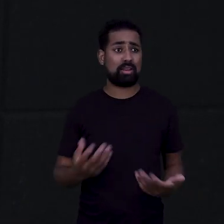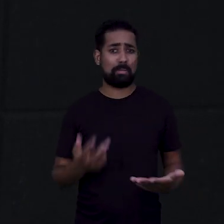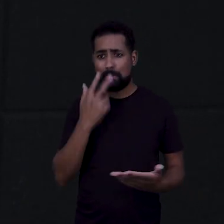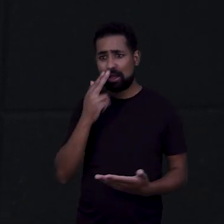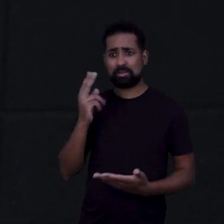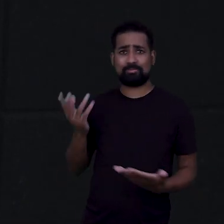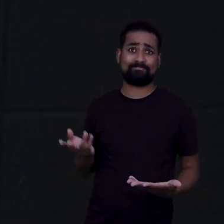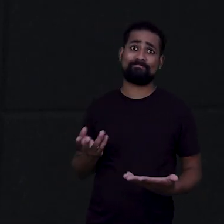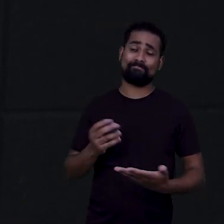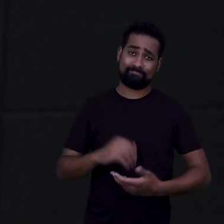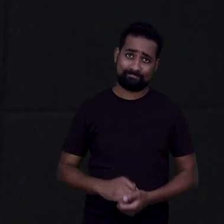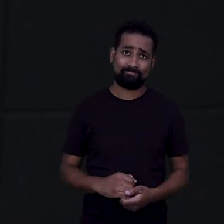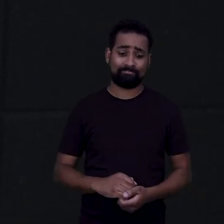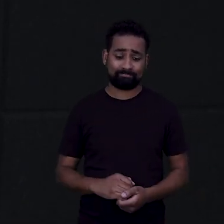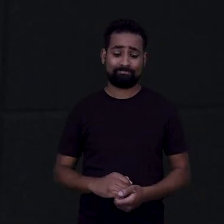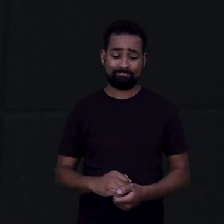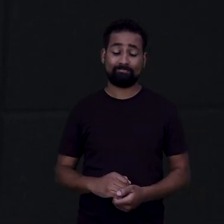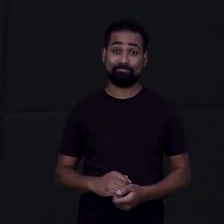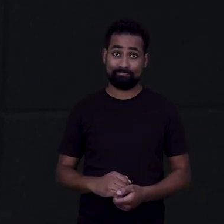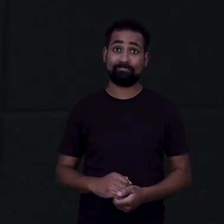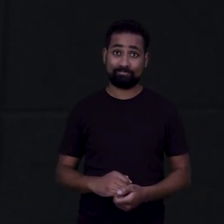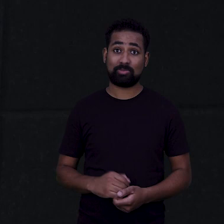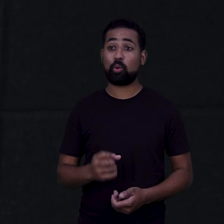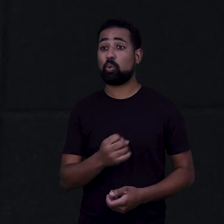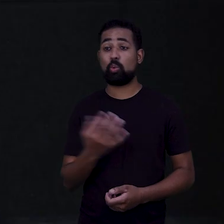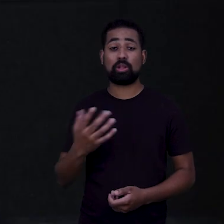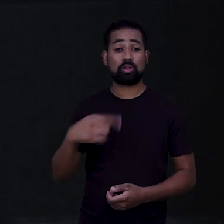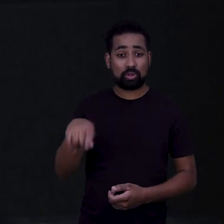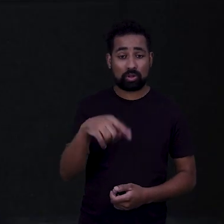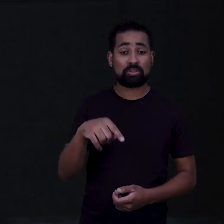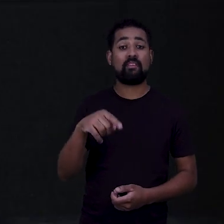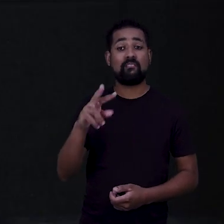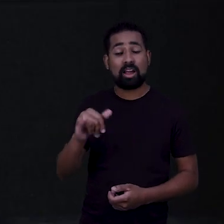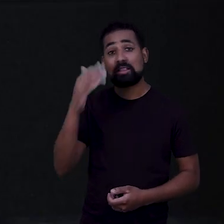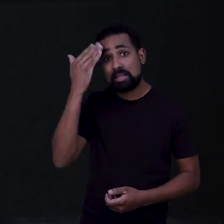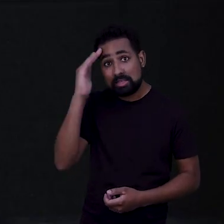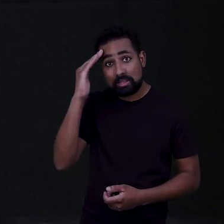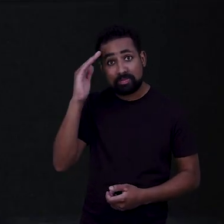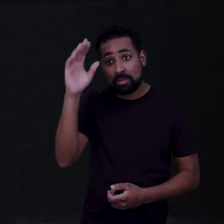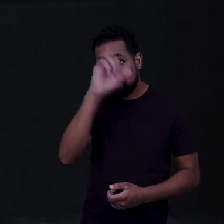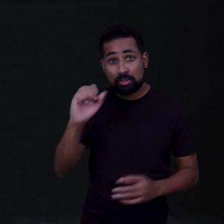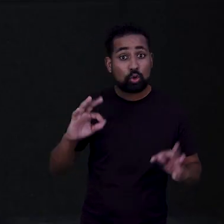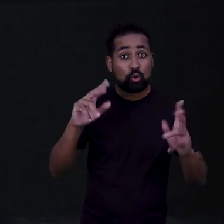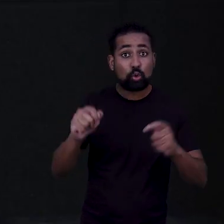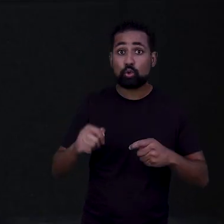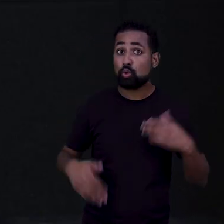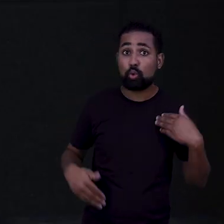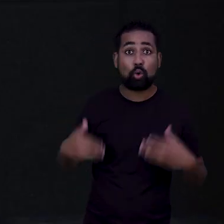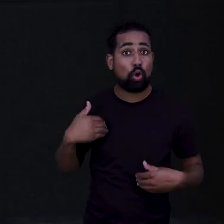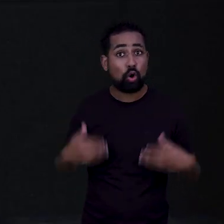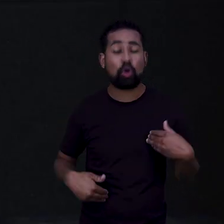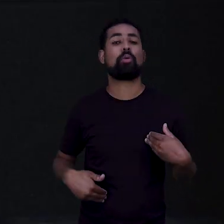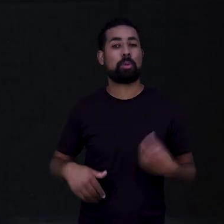Falo: não, é minha esposa. Quando a gente aprender que todos